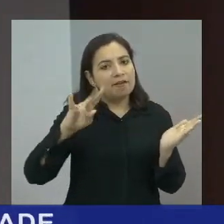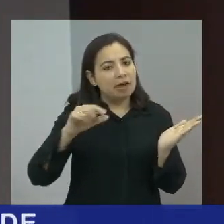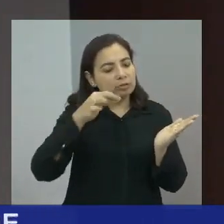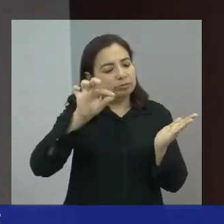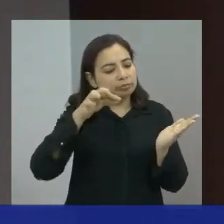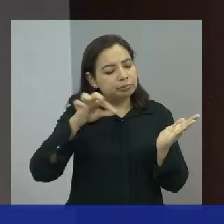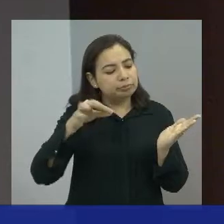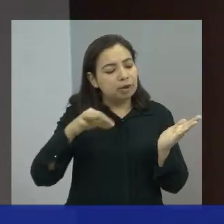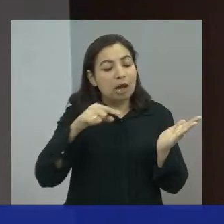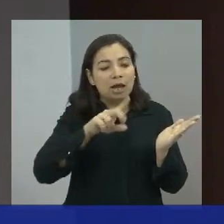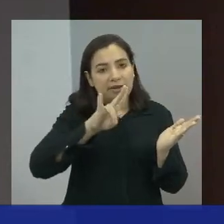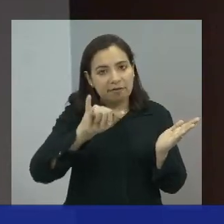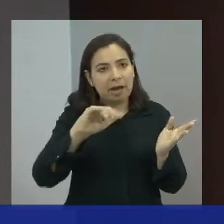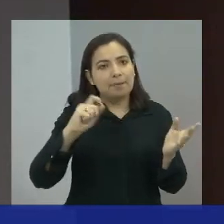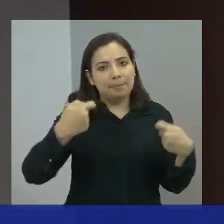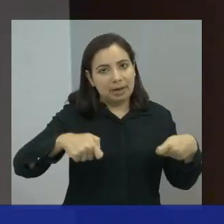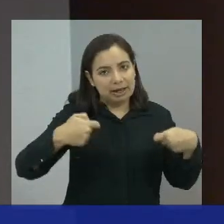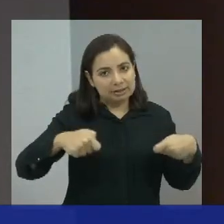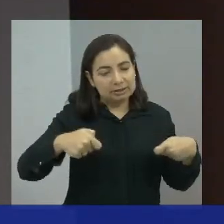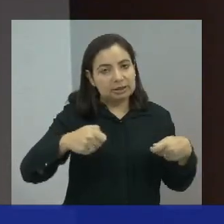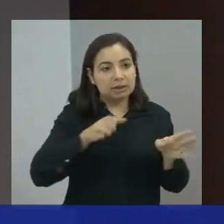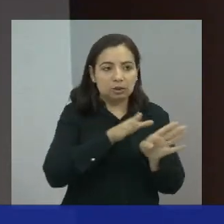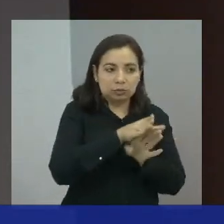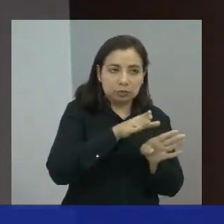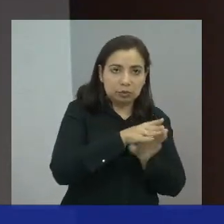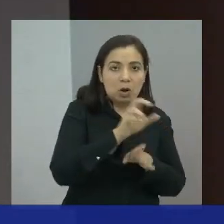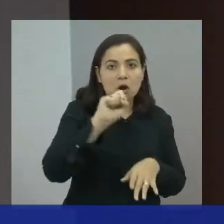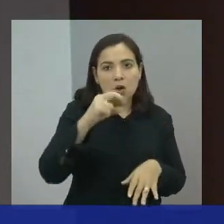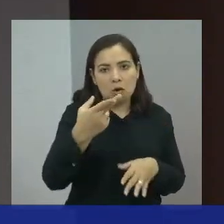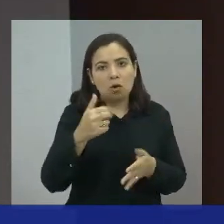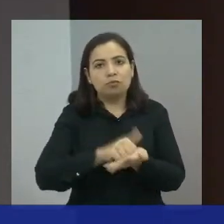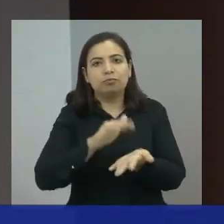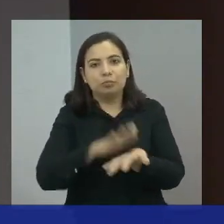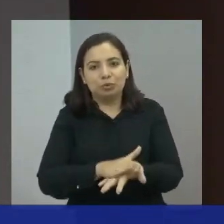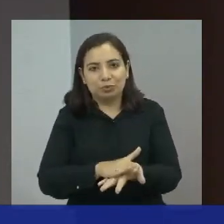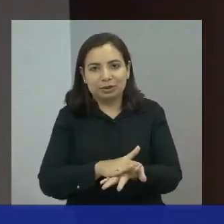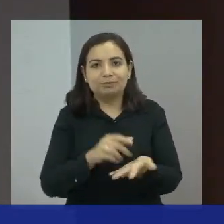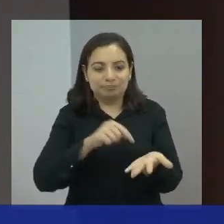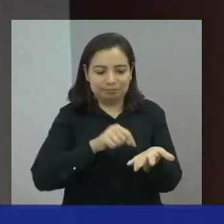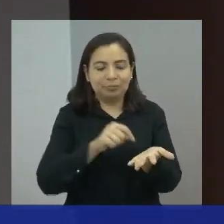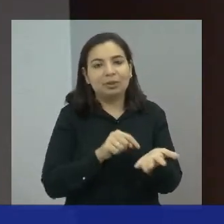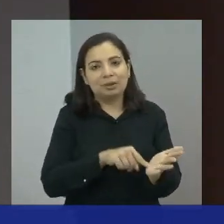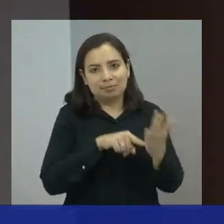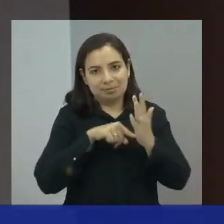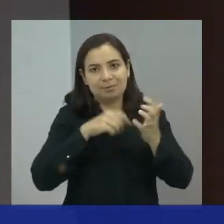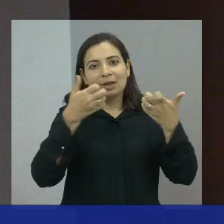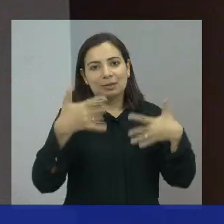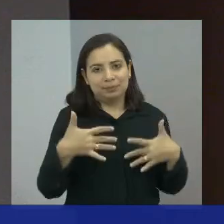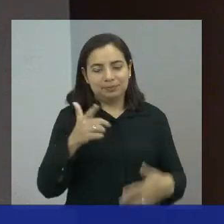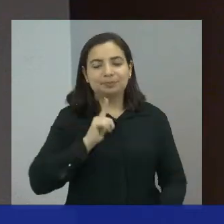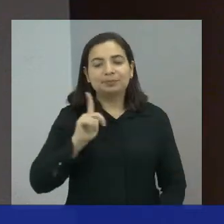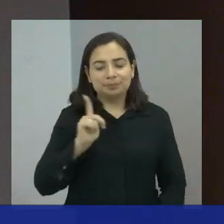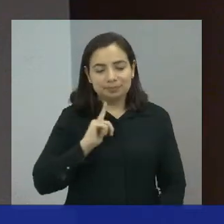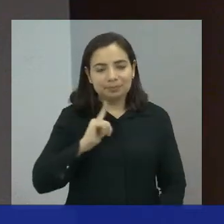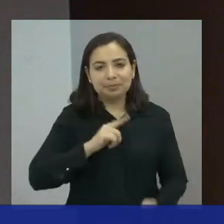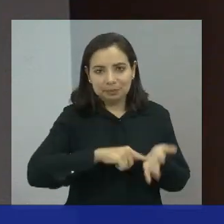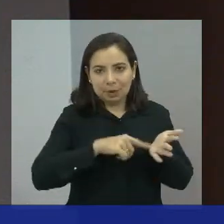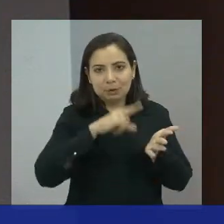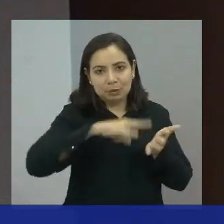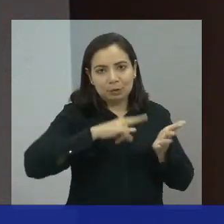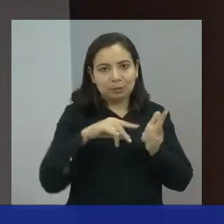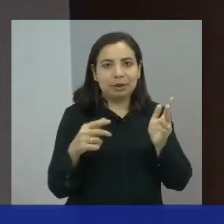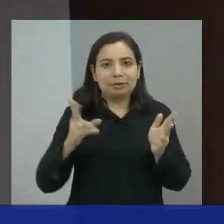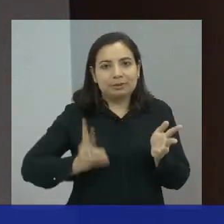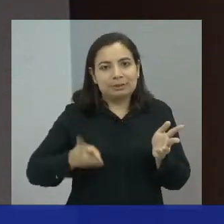notificar e quando é que ele vai fazer uma autuação direta, certo? sempre que possível, de acordo com o roteiro, ele